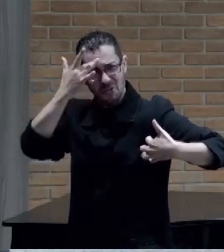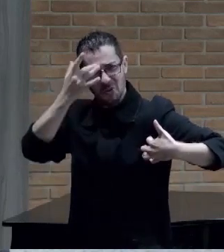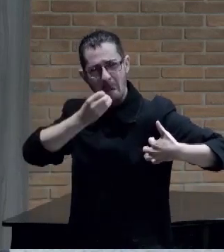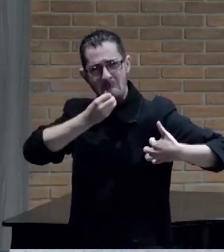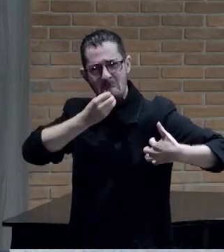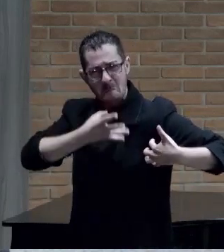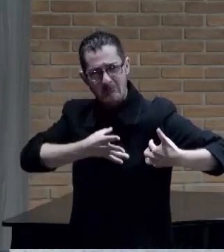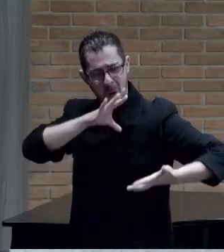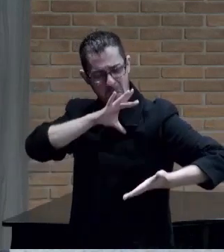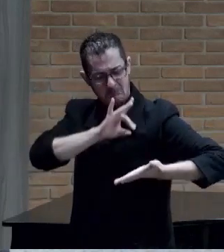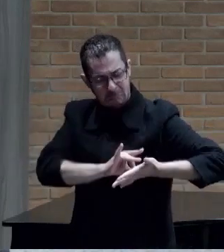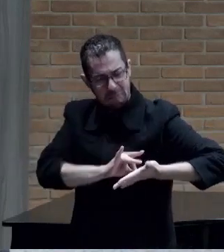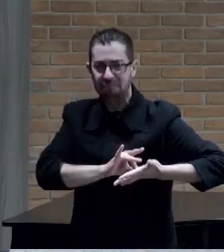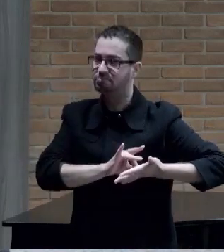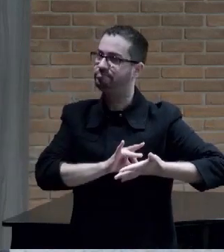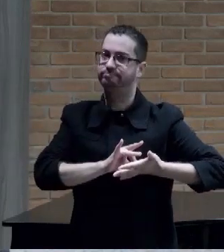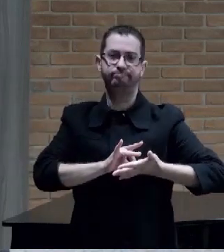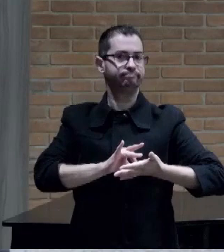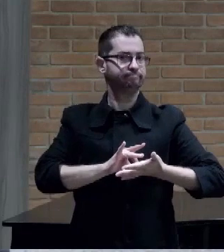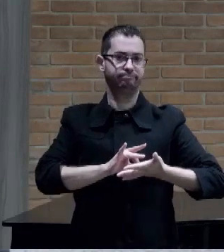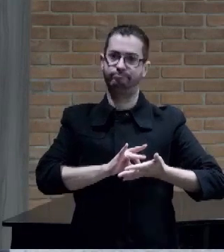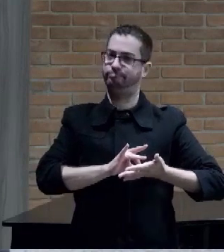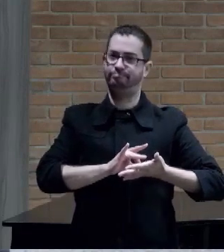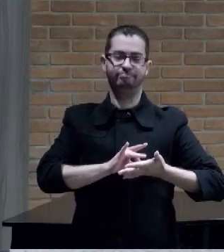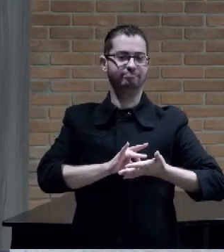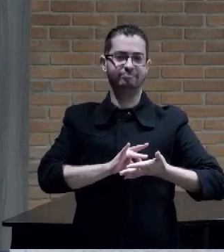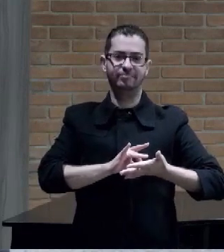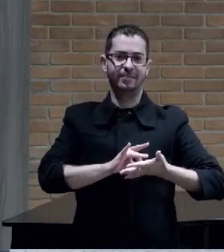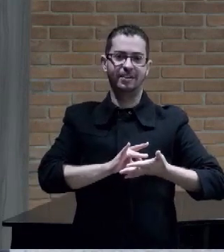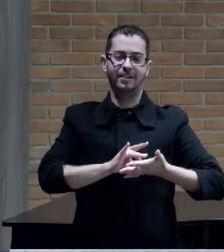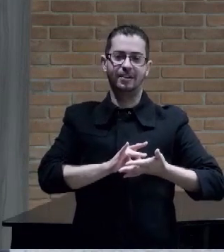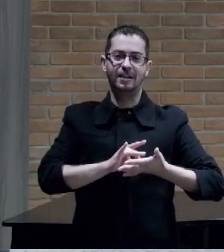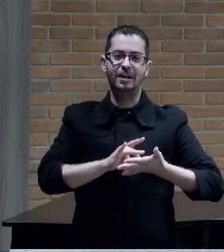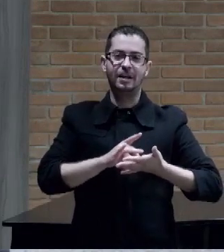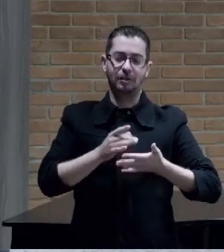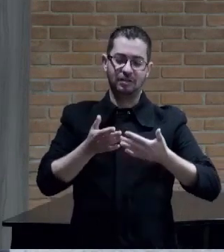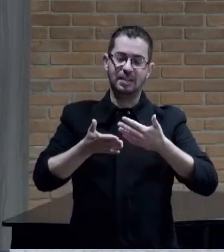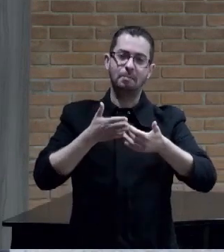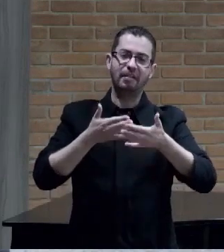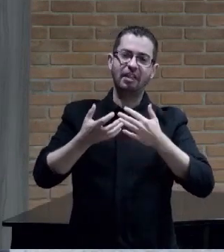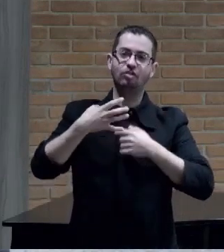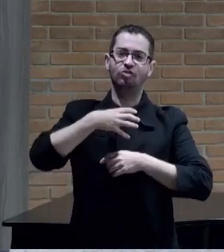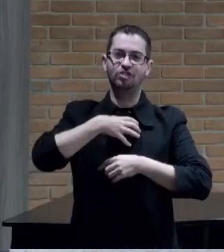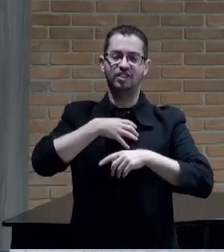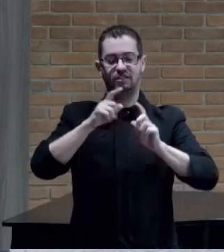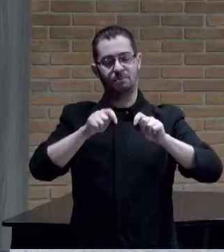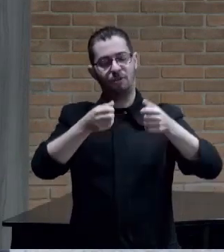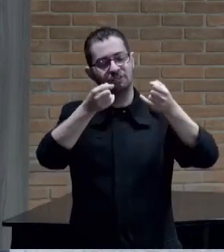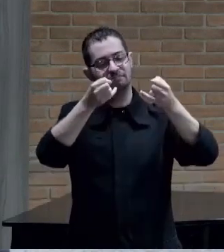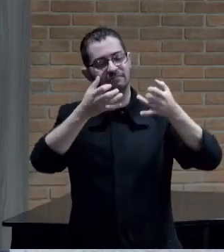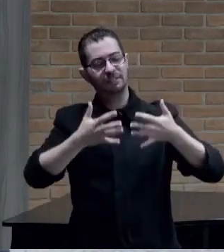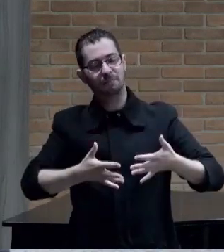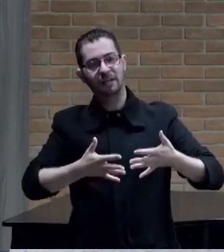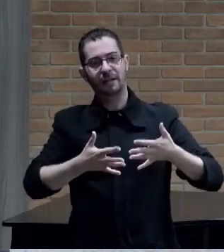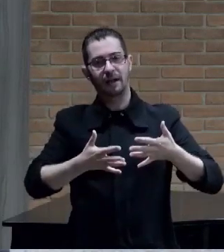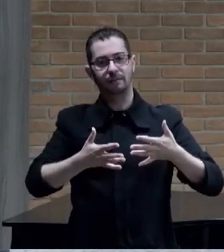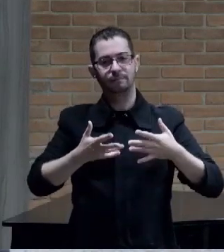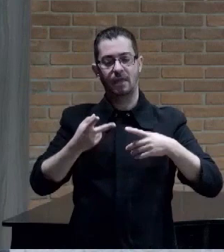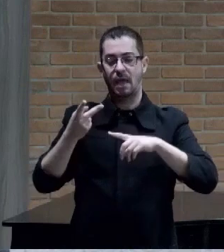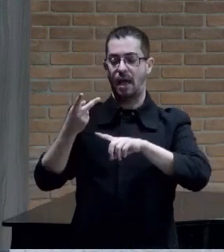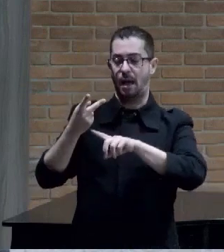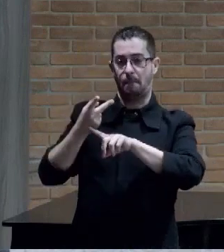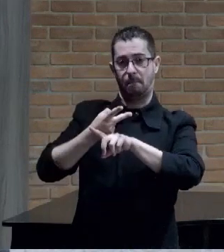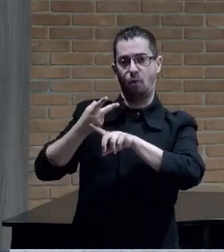Independentemente aqui das palavras que nós possamos usar para descrever a busca do